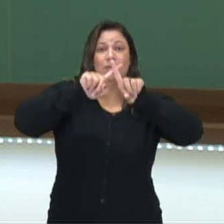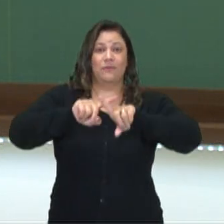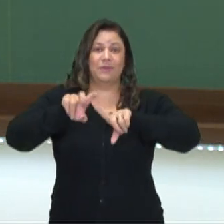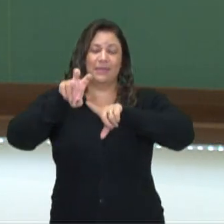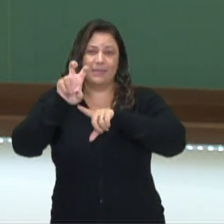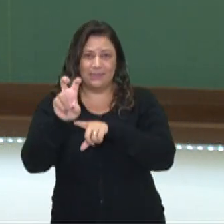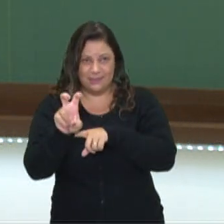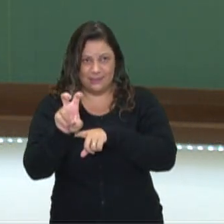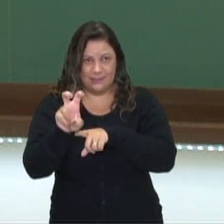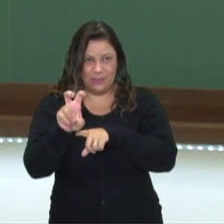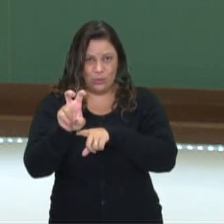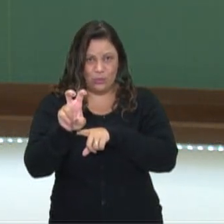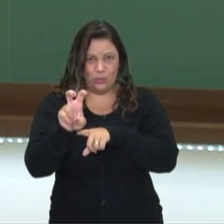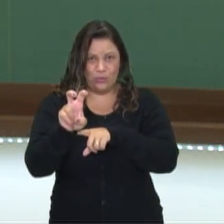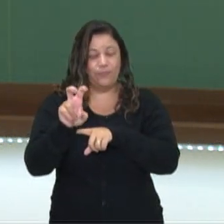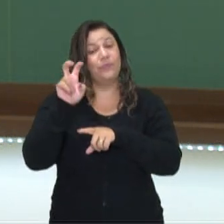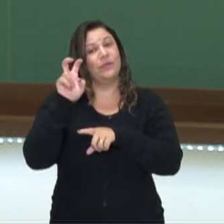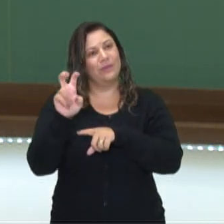7 vezes 5, ou melhor,